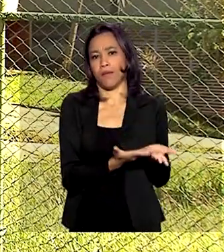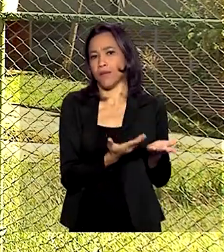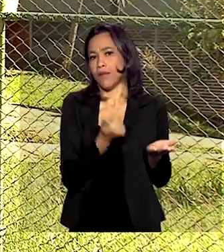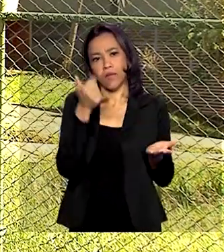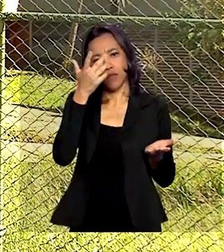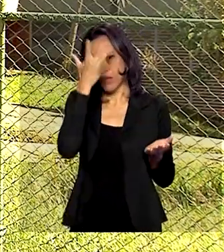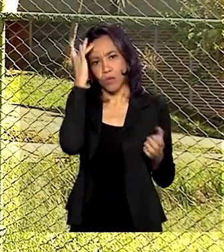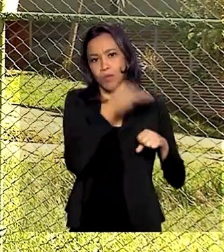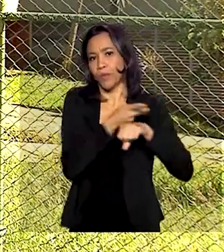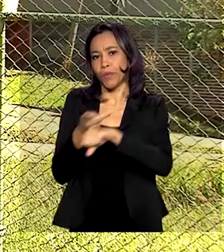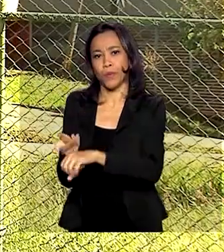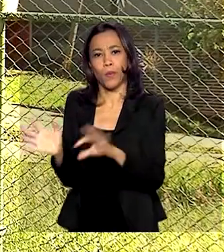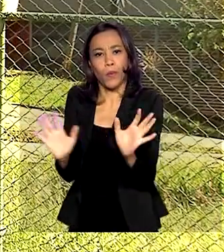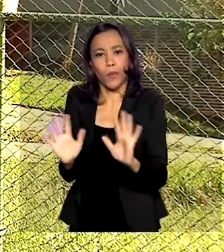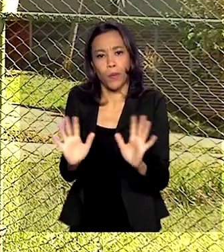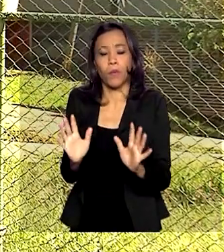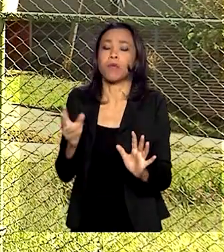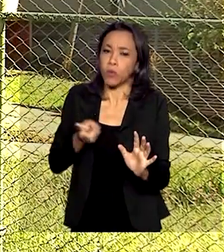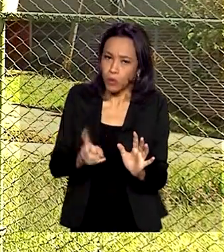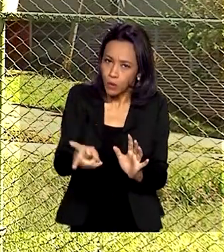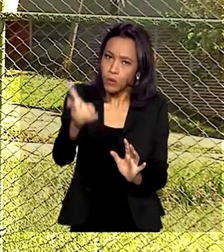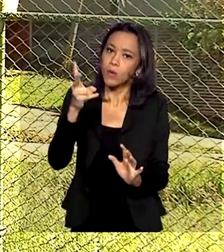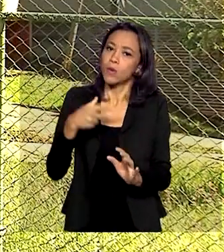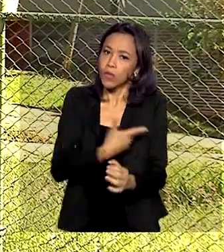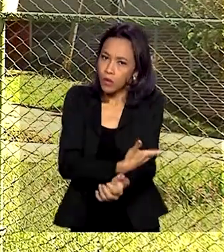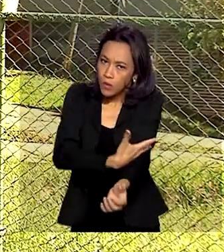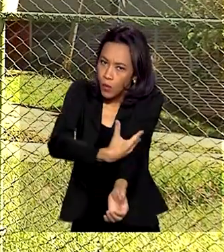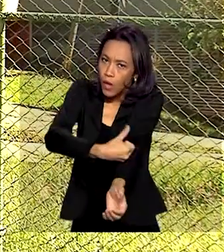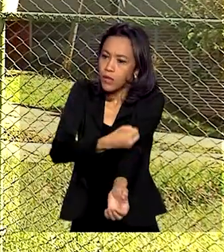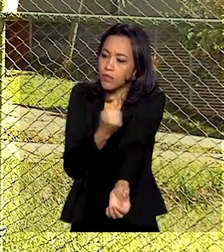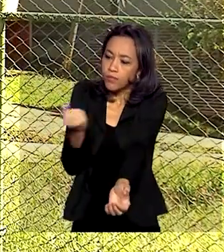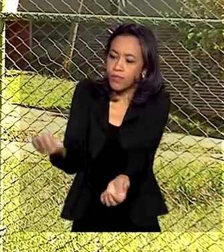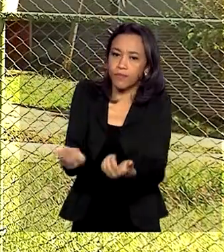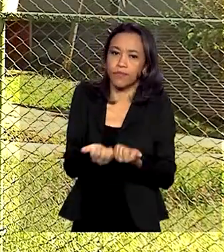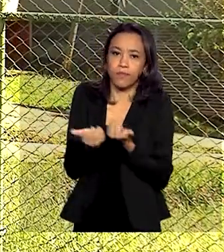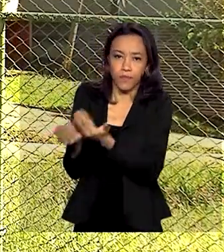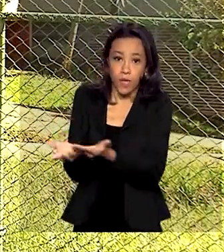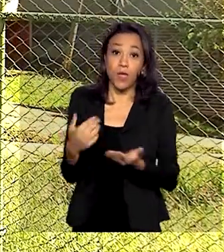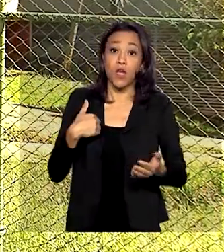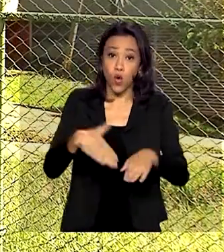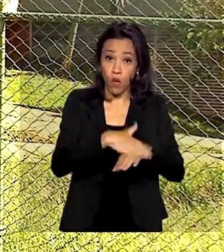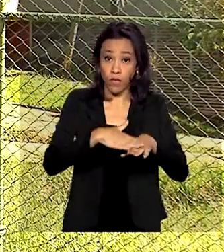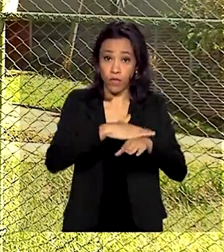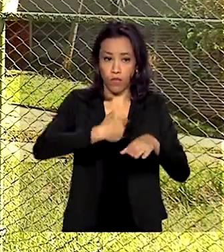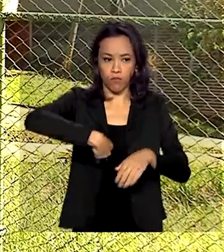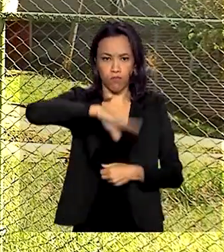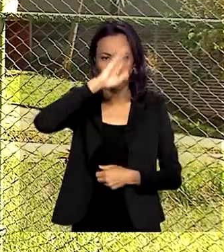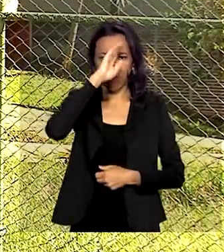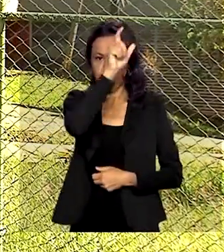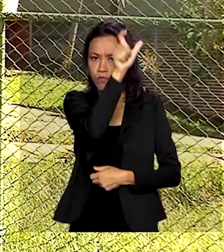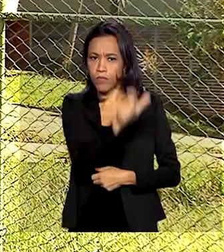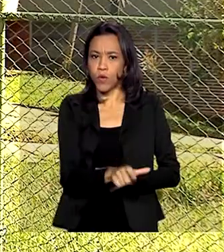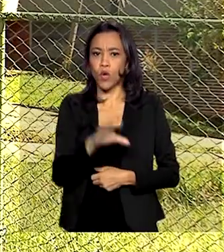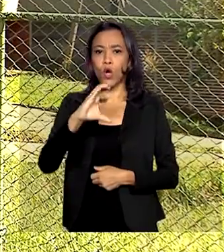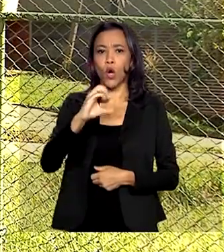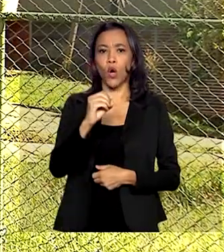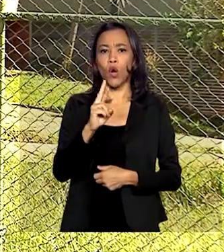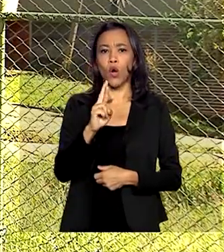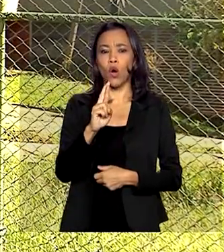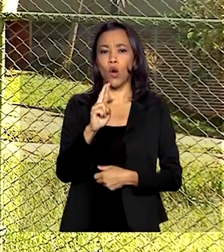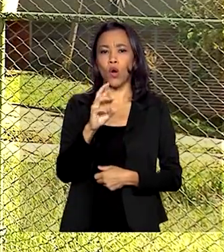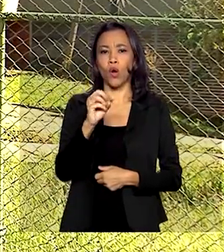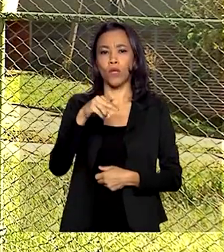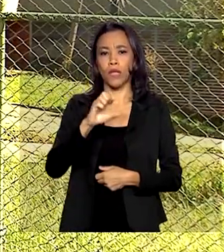sangue não para. Eu conversei mais cedo com o tenente-coronel Boaventura, que me explicou que a partir de agora,